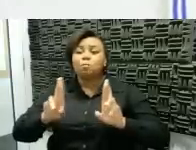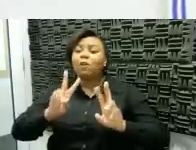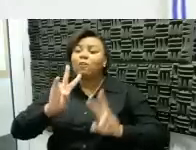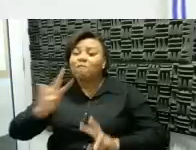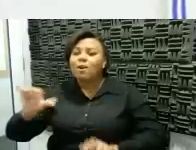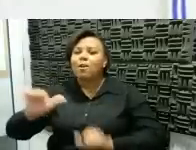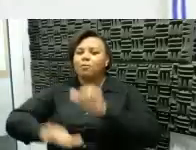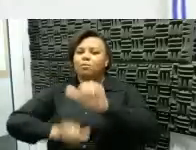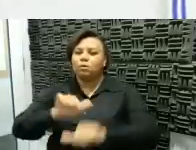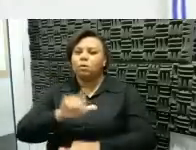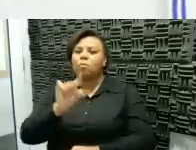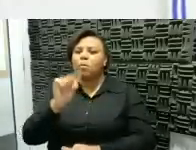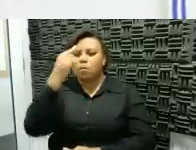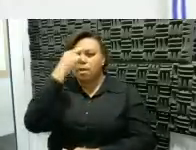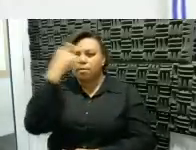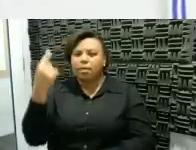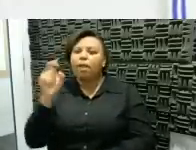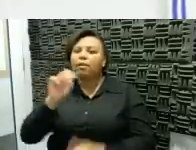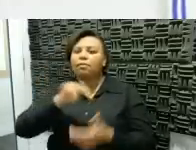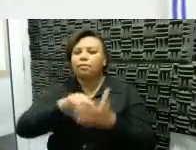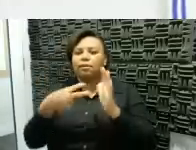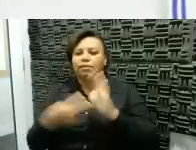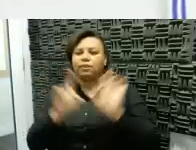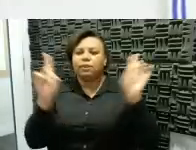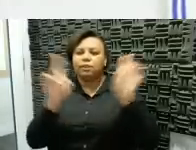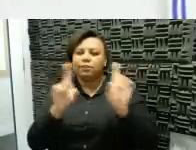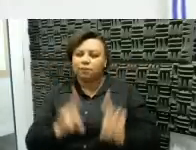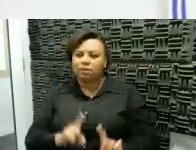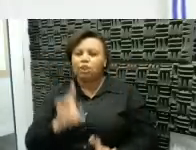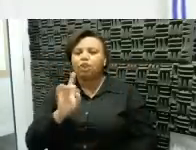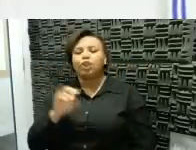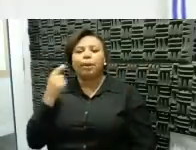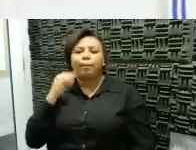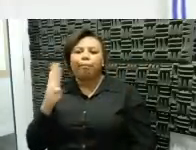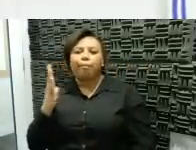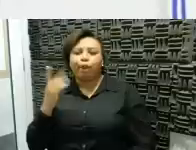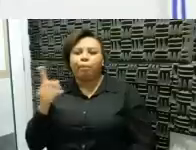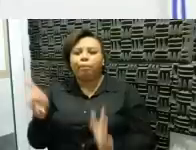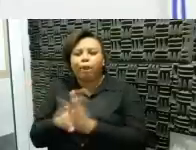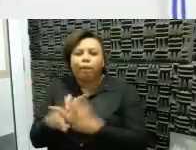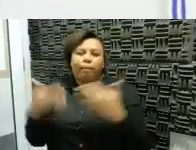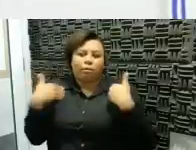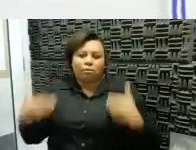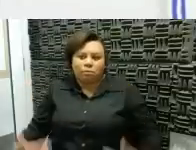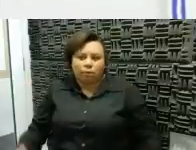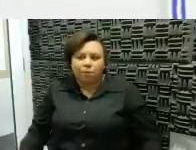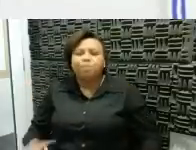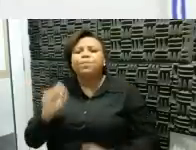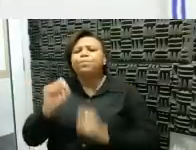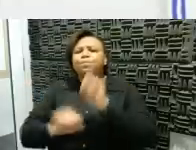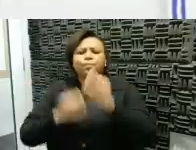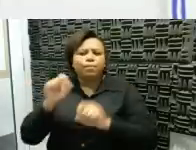que deficiência é só uma coisa biológica né só uma coisa do corpo então o que que diz aqui inclusive tá no segundo artigo da